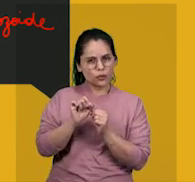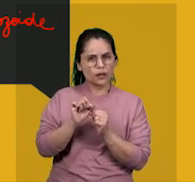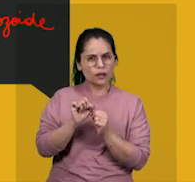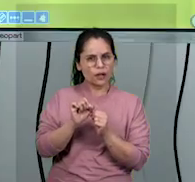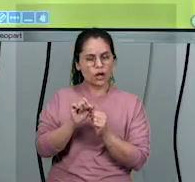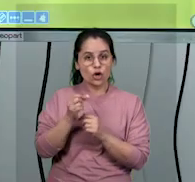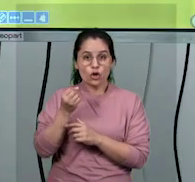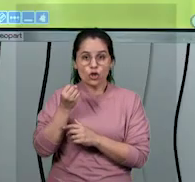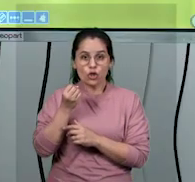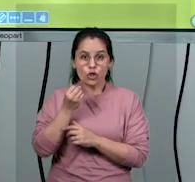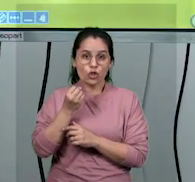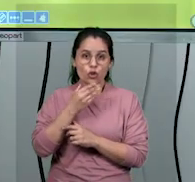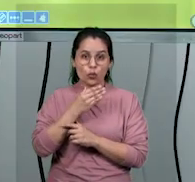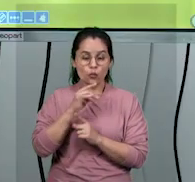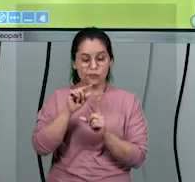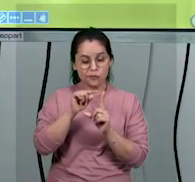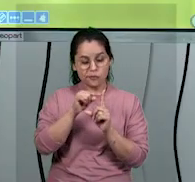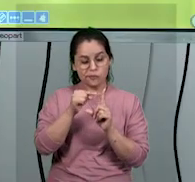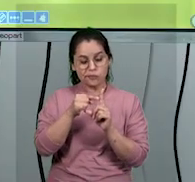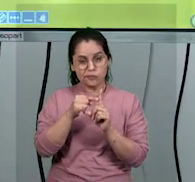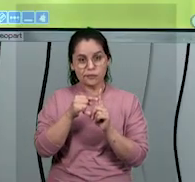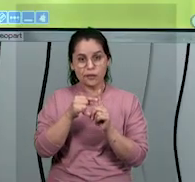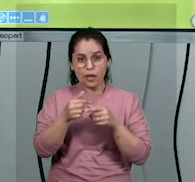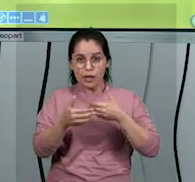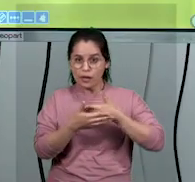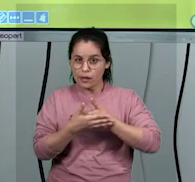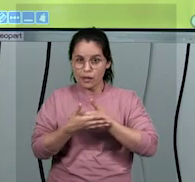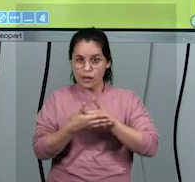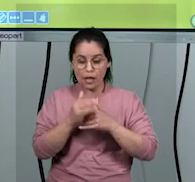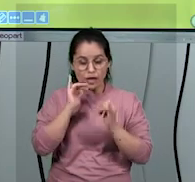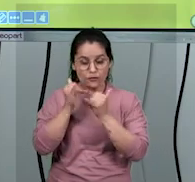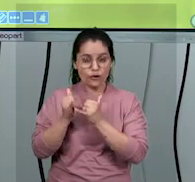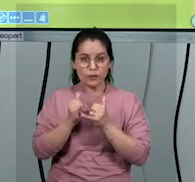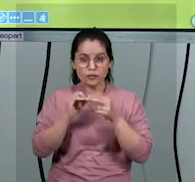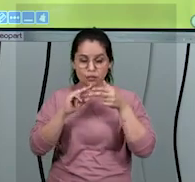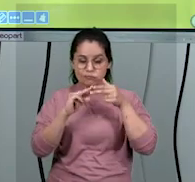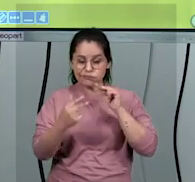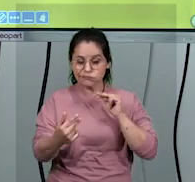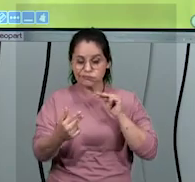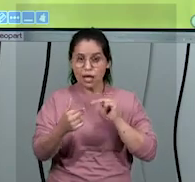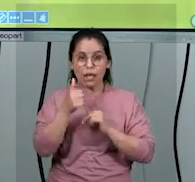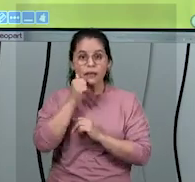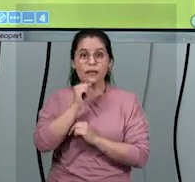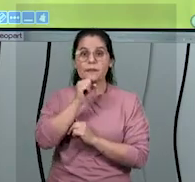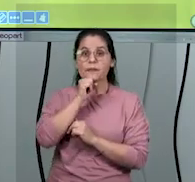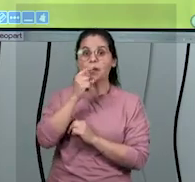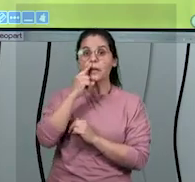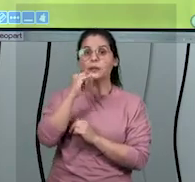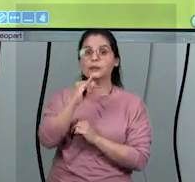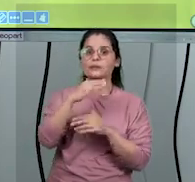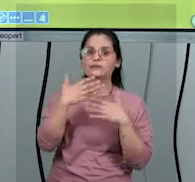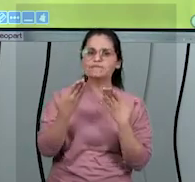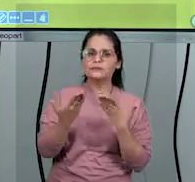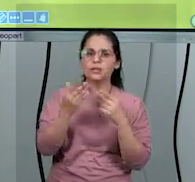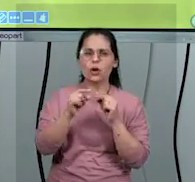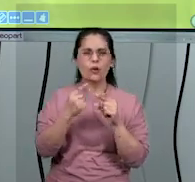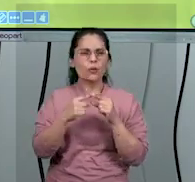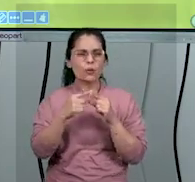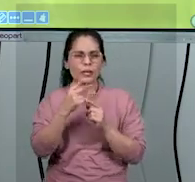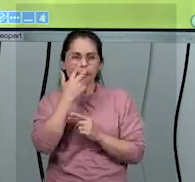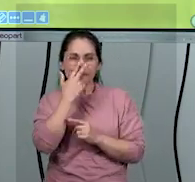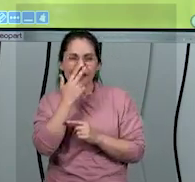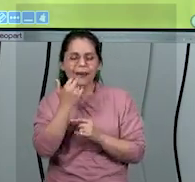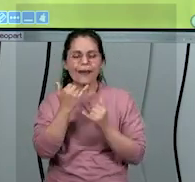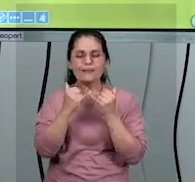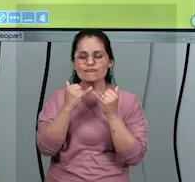para um novo ser a informação genética do pai e a informação genética da mãe. Então, por que a gente parece um pouquinho com